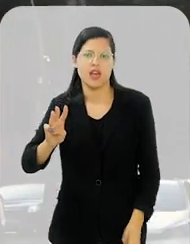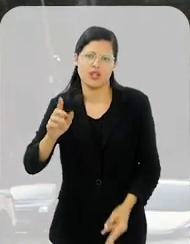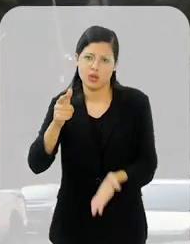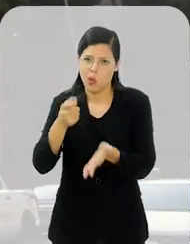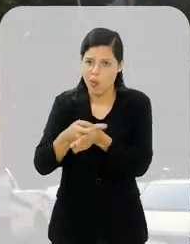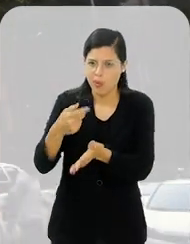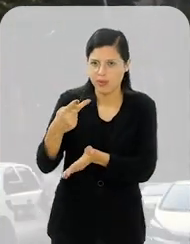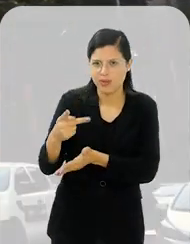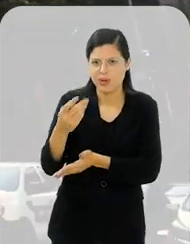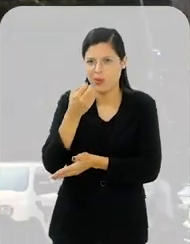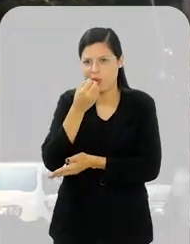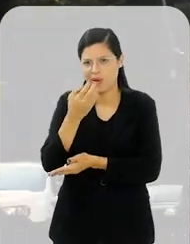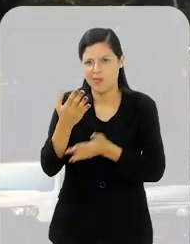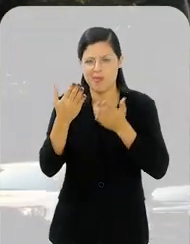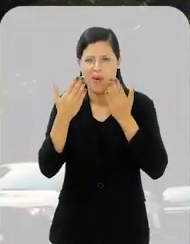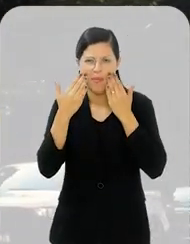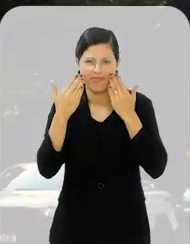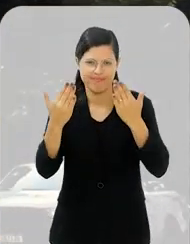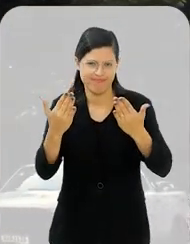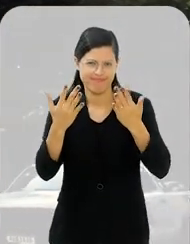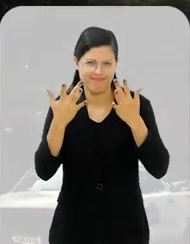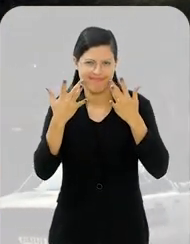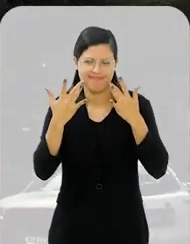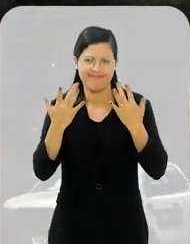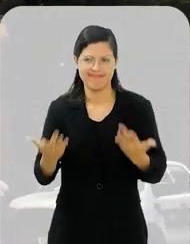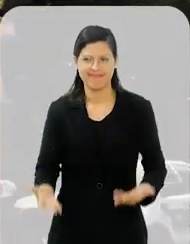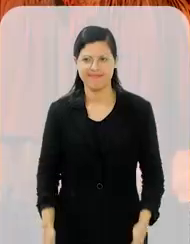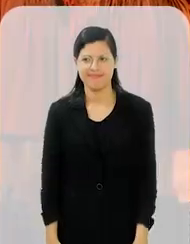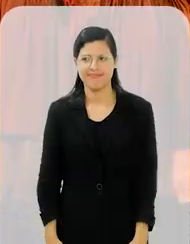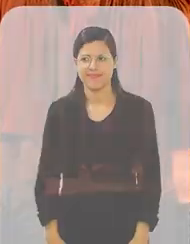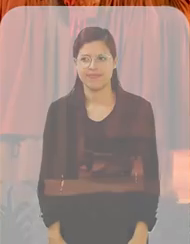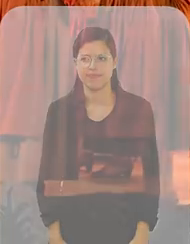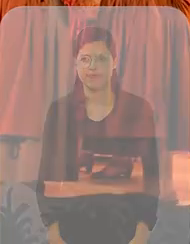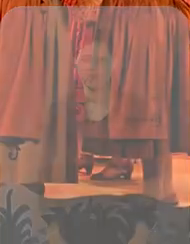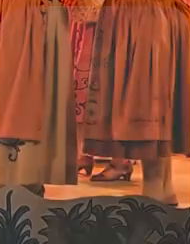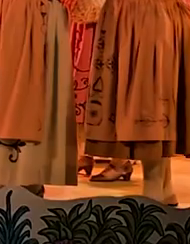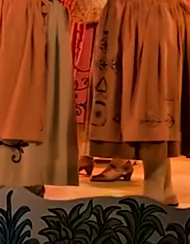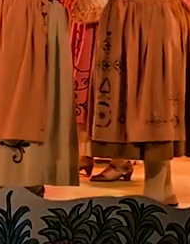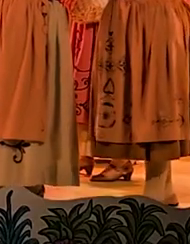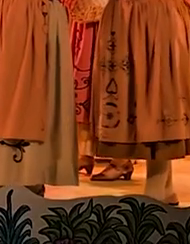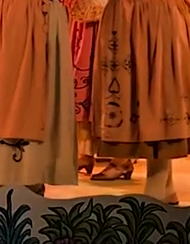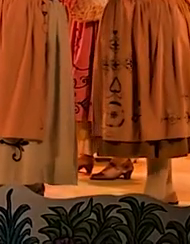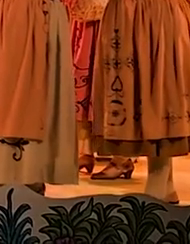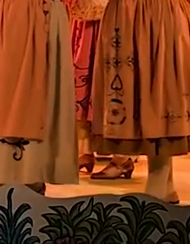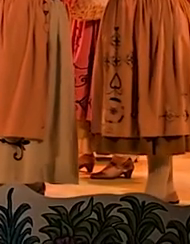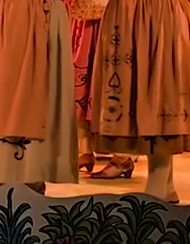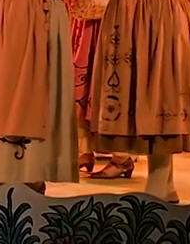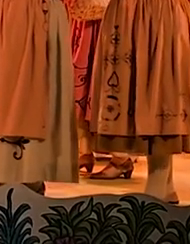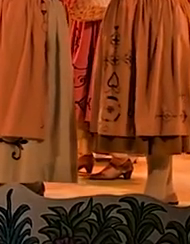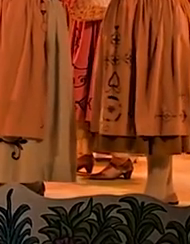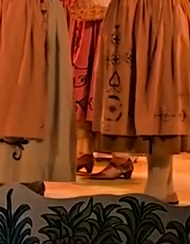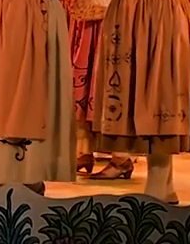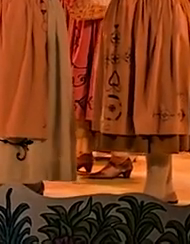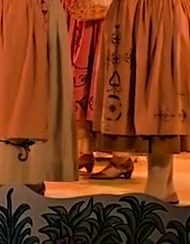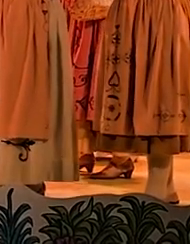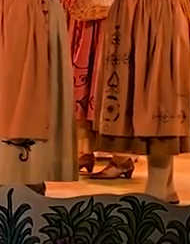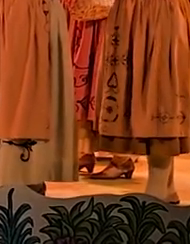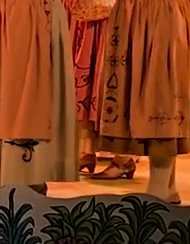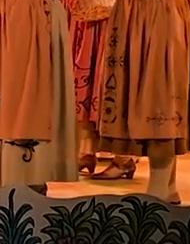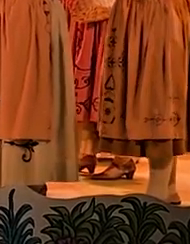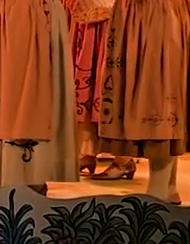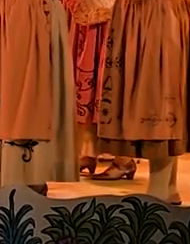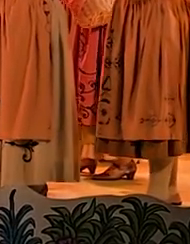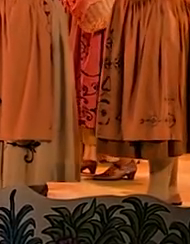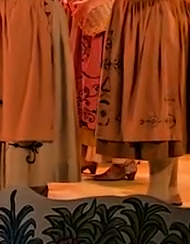site do Teatro Municipal. Garanto o seu e bom espetáculo.